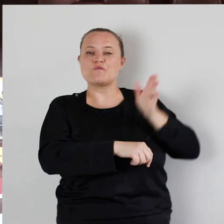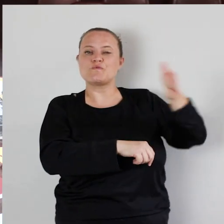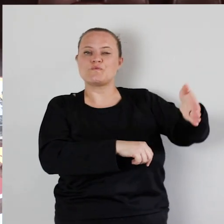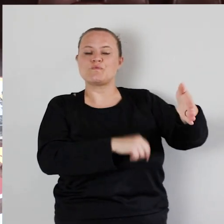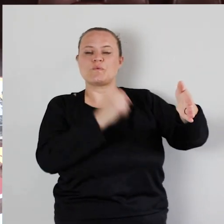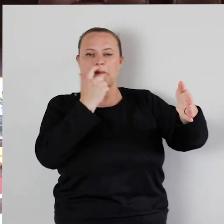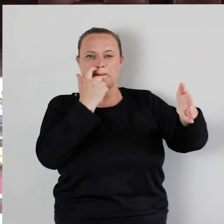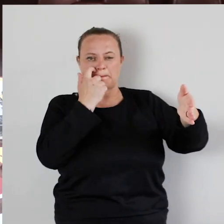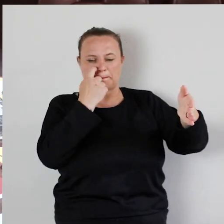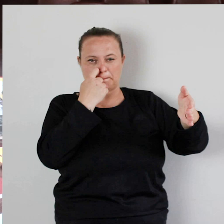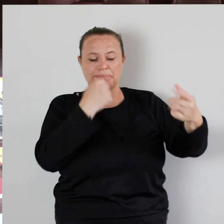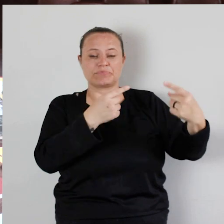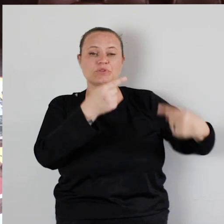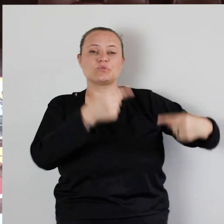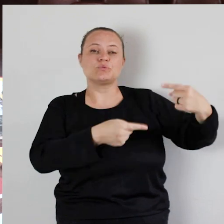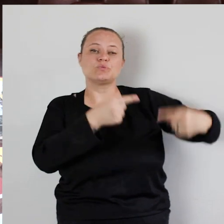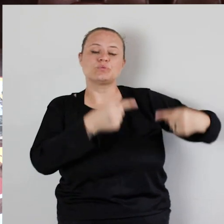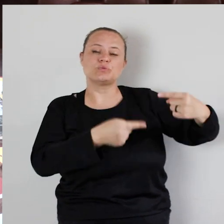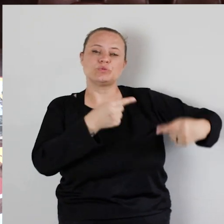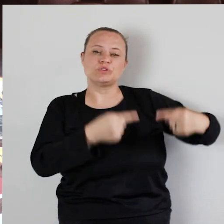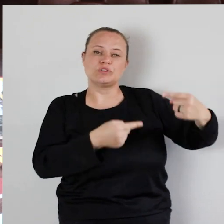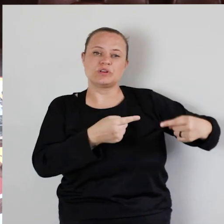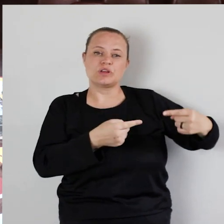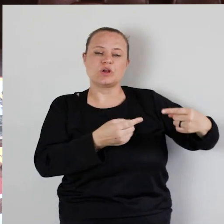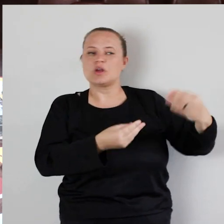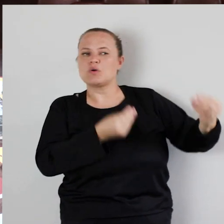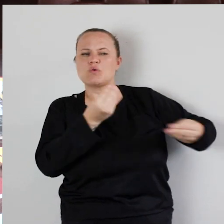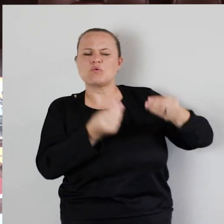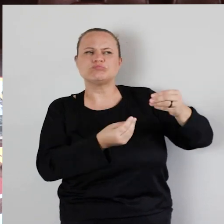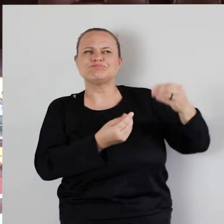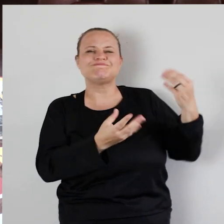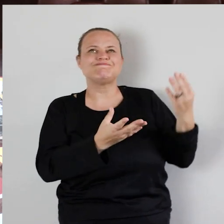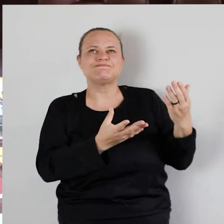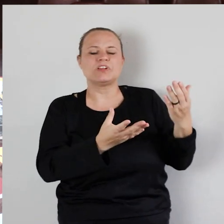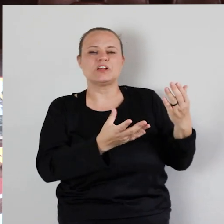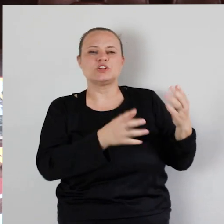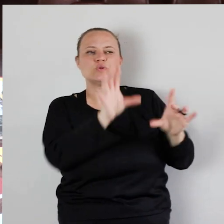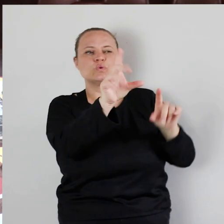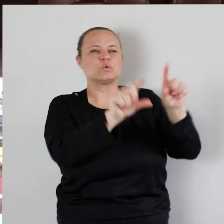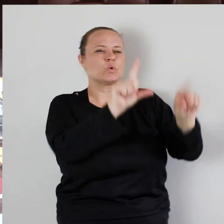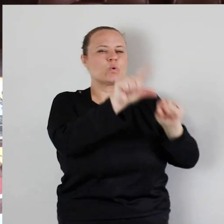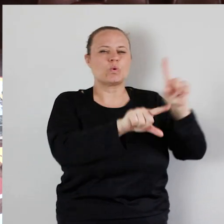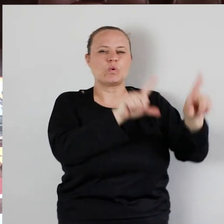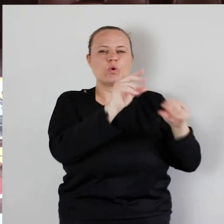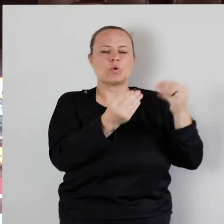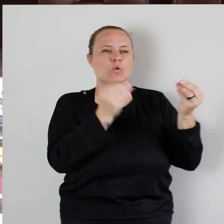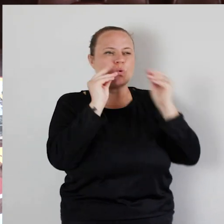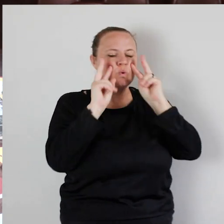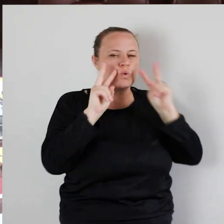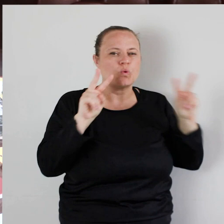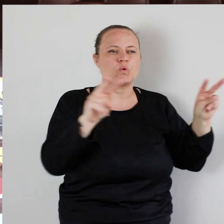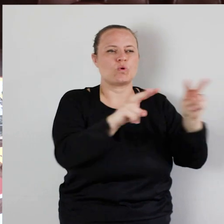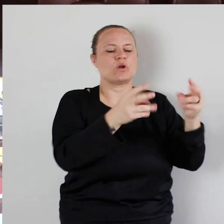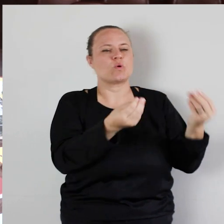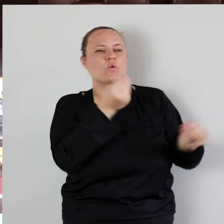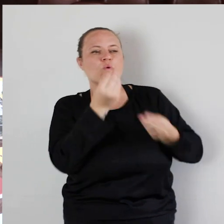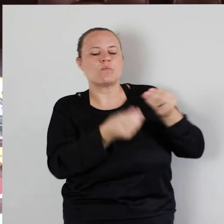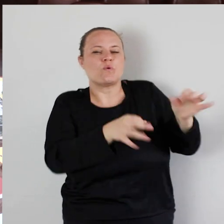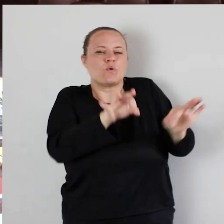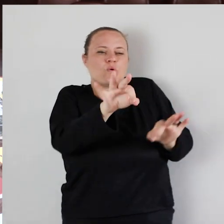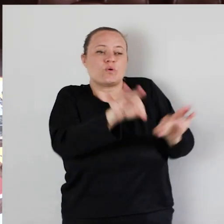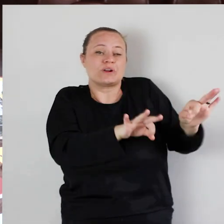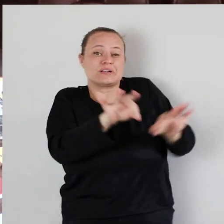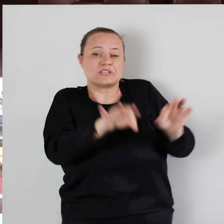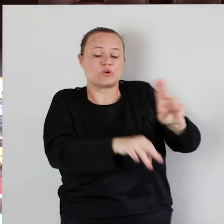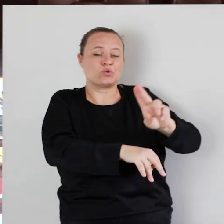em 2009, eu vou para discutir alternativas teóricas e metodológicas para